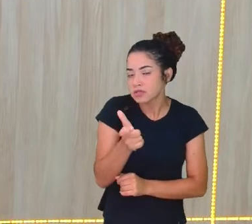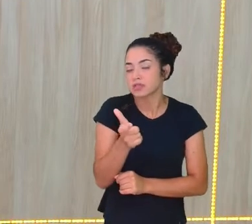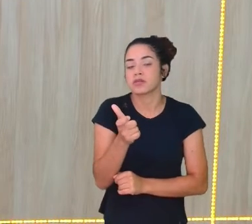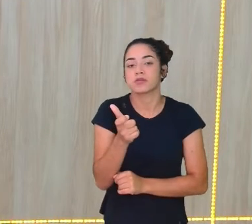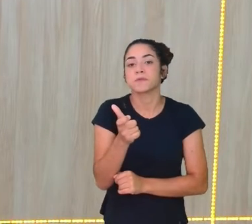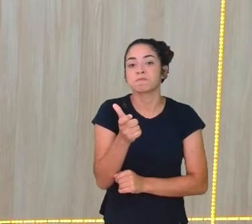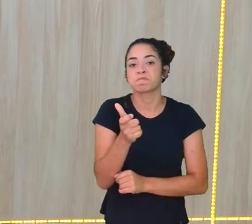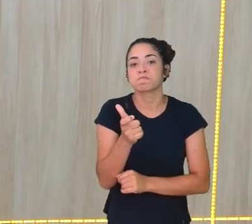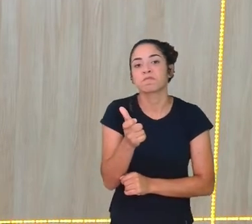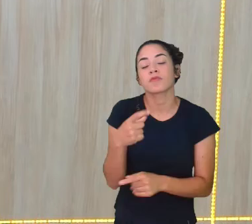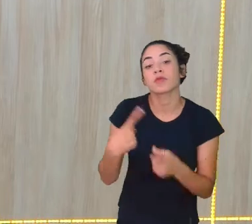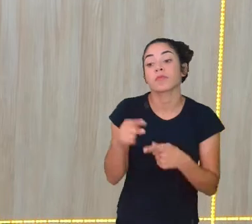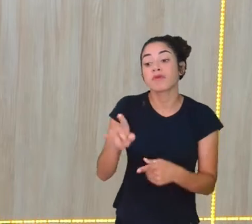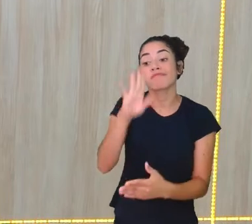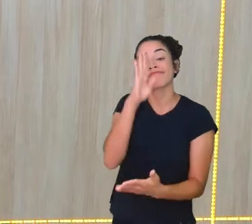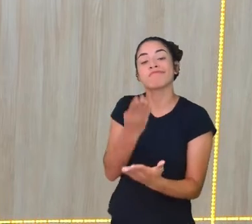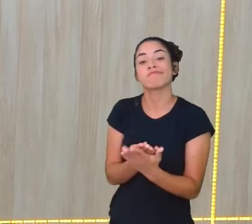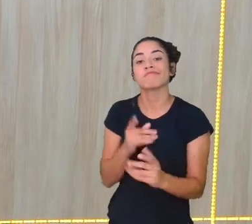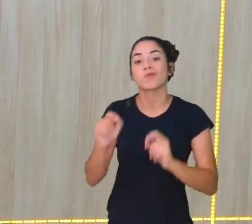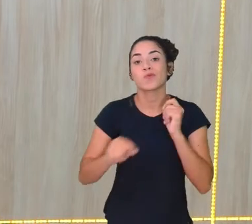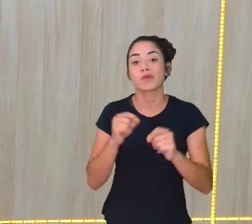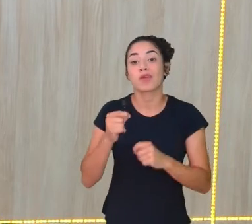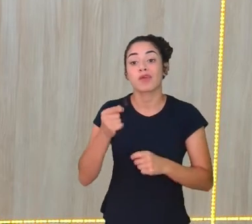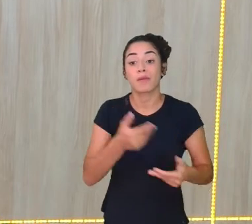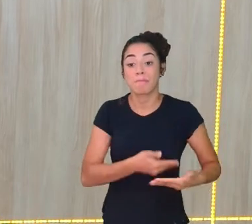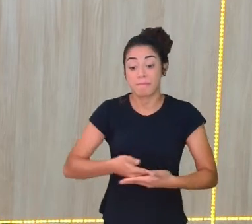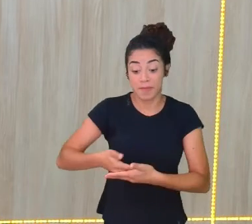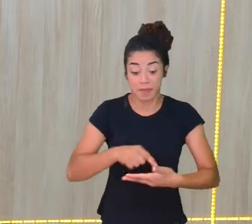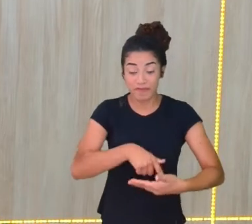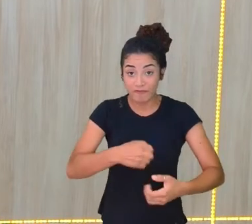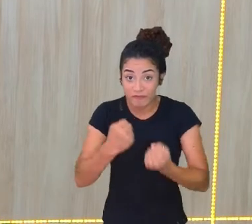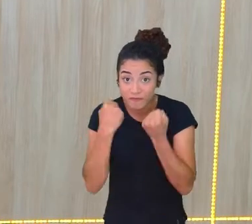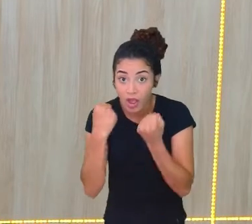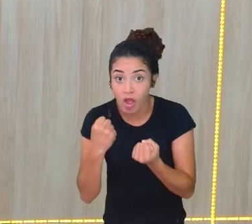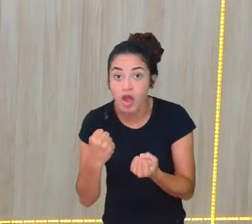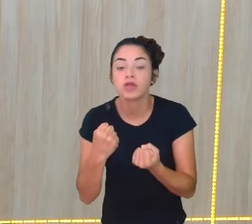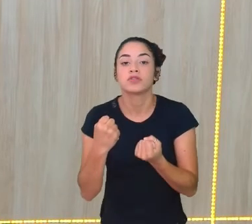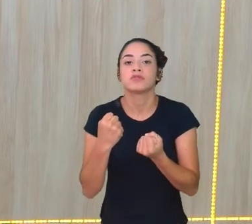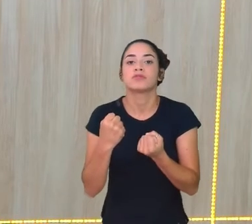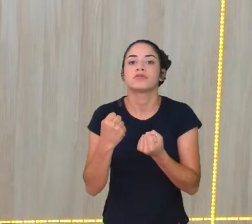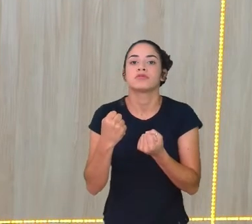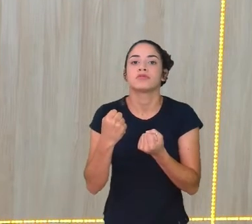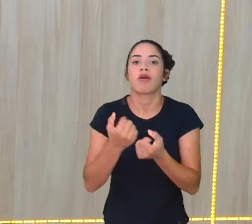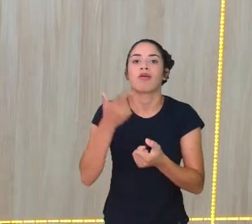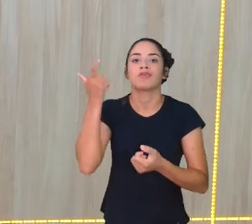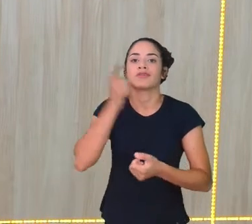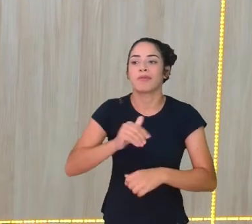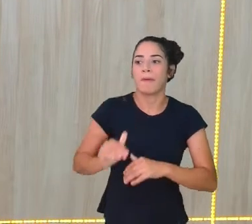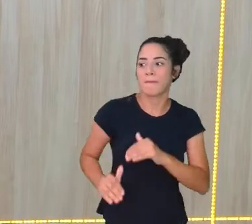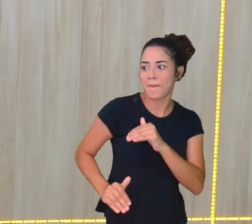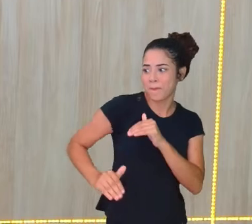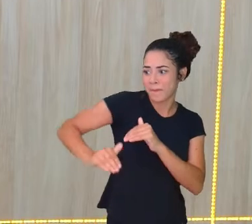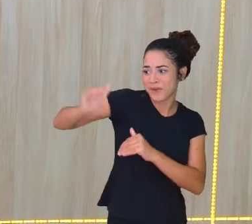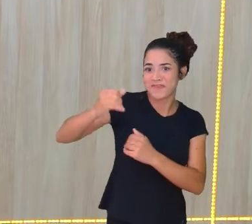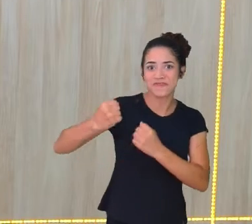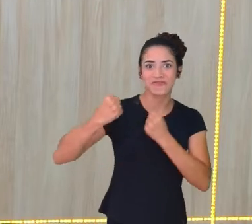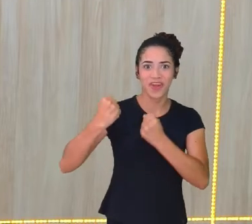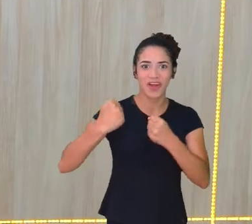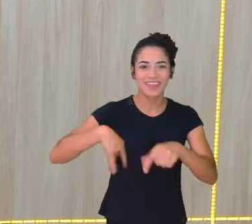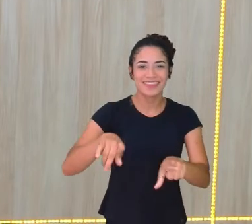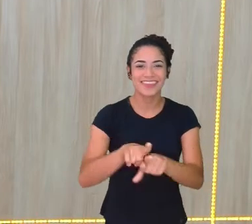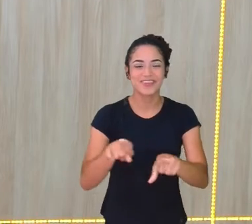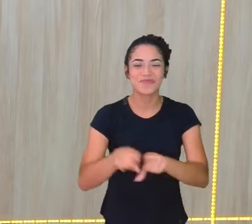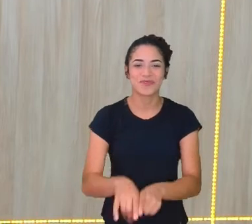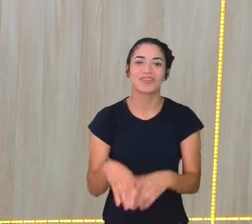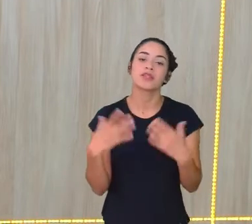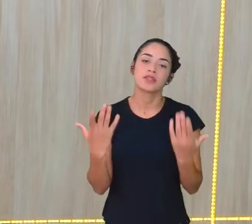porque eles acreditavam que bebês fortes gerariam espartanos fortes. Então eles